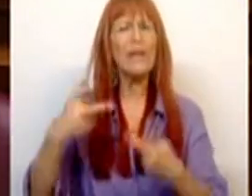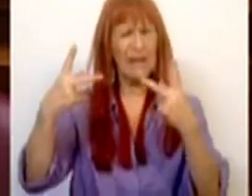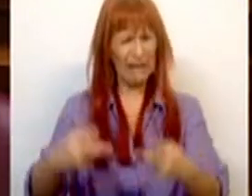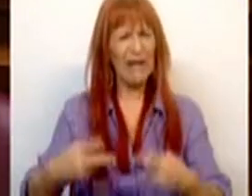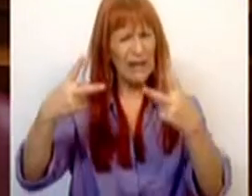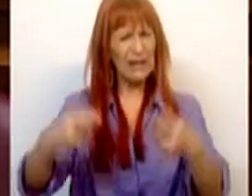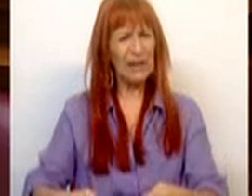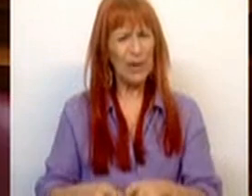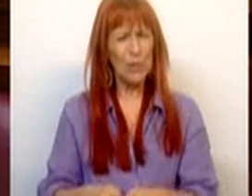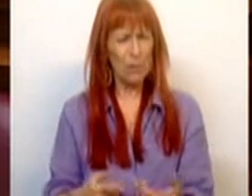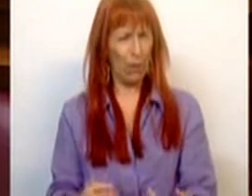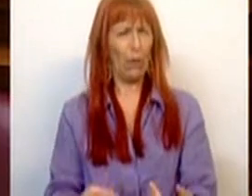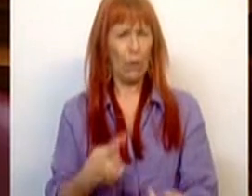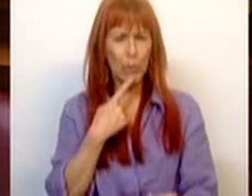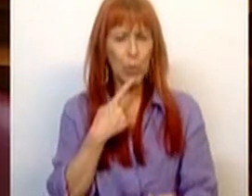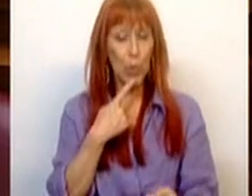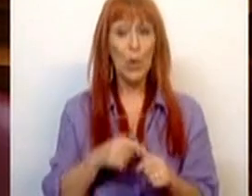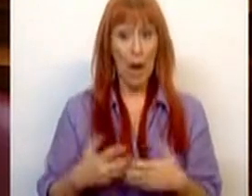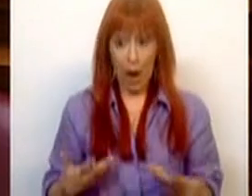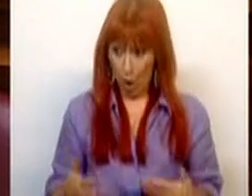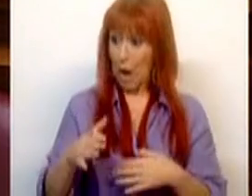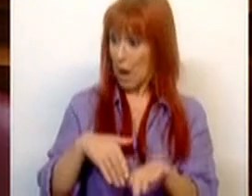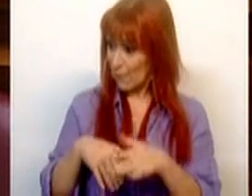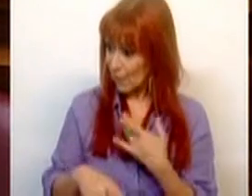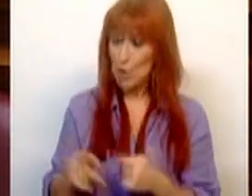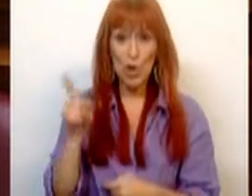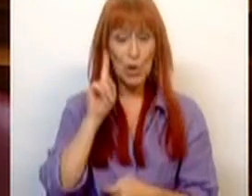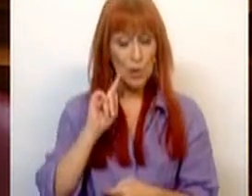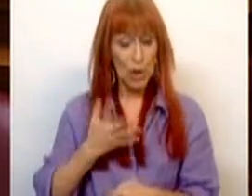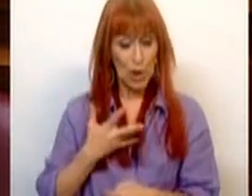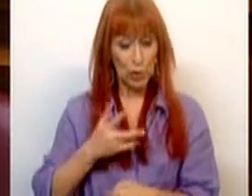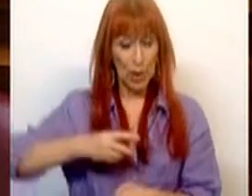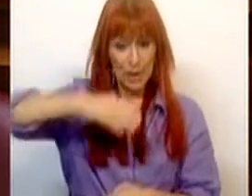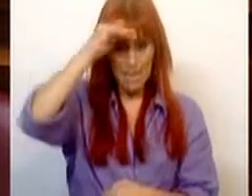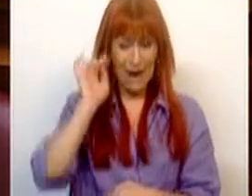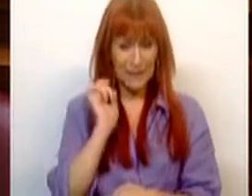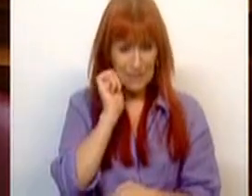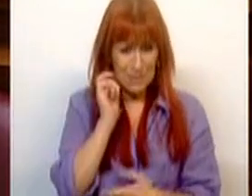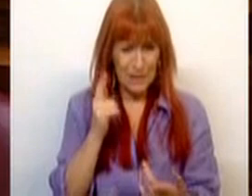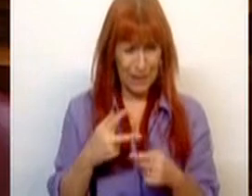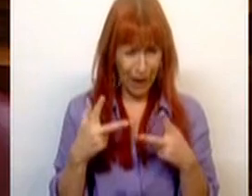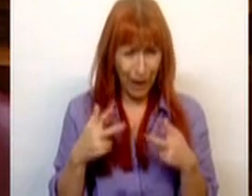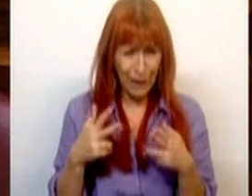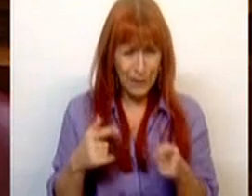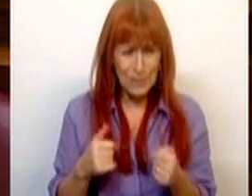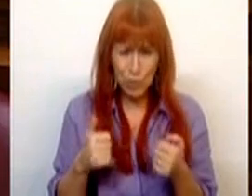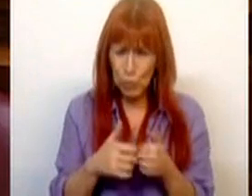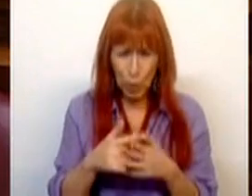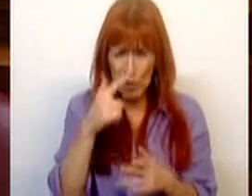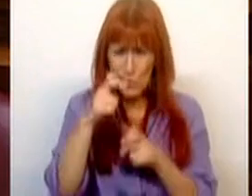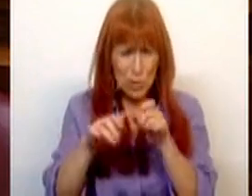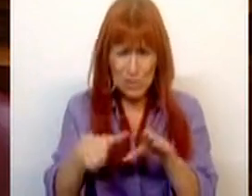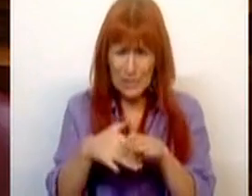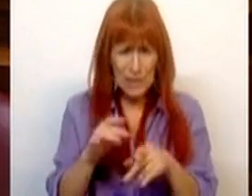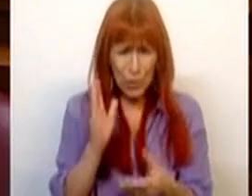de forma veemente aquilo que acabou de fazer à doutora Marta Temido, é uma crítica a toda a gente que participou